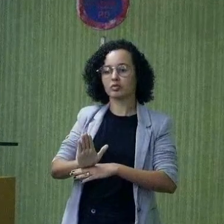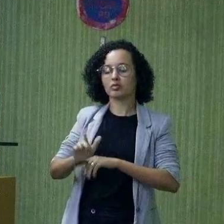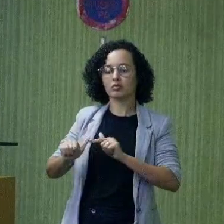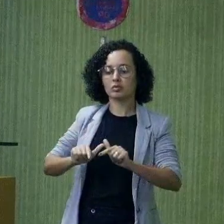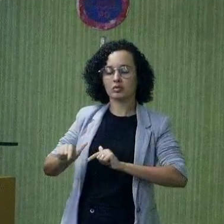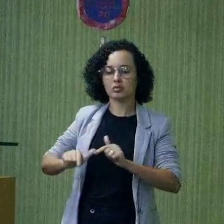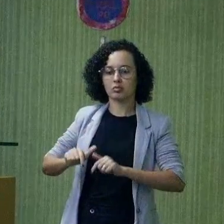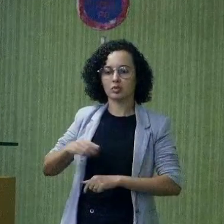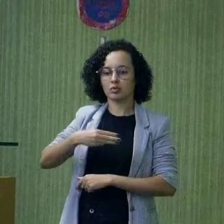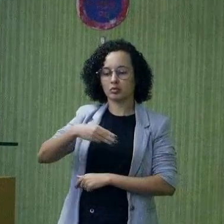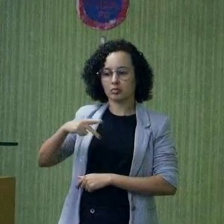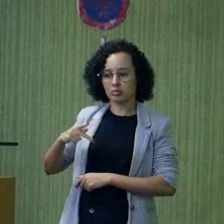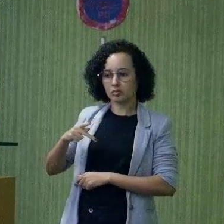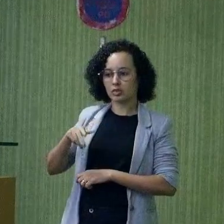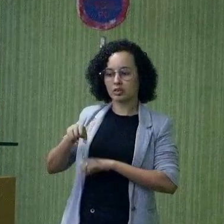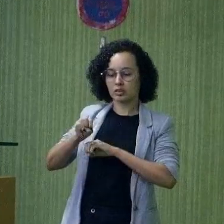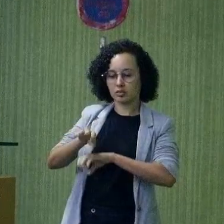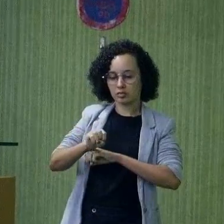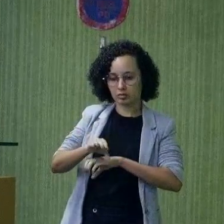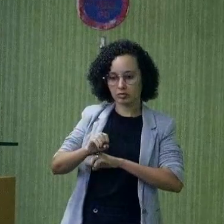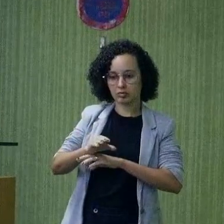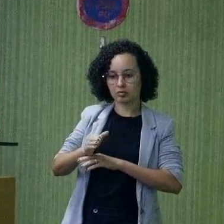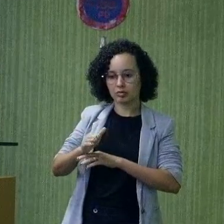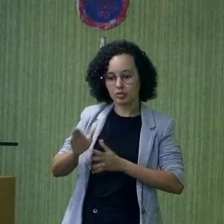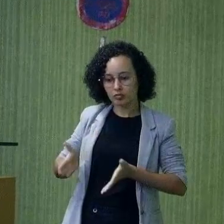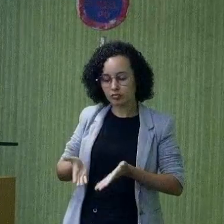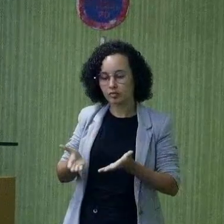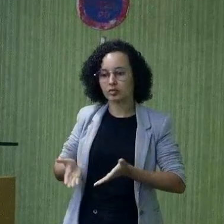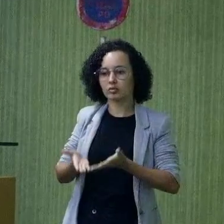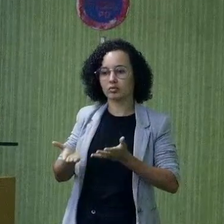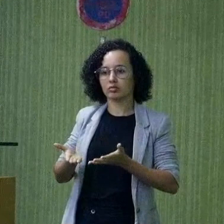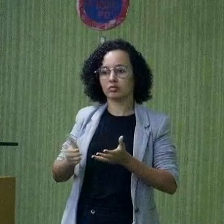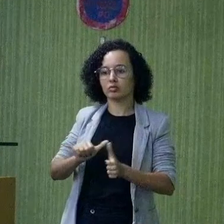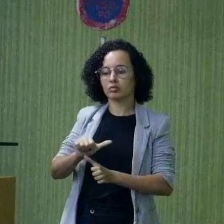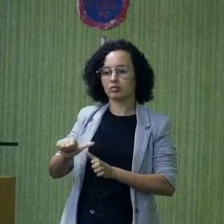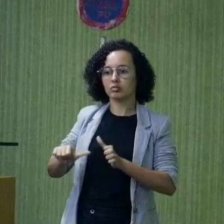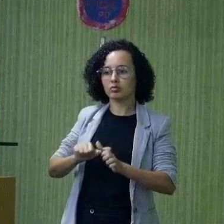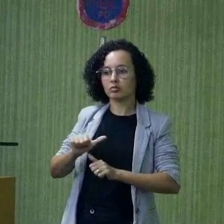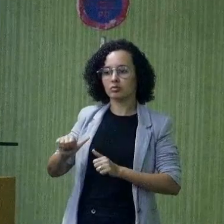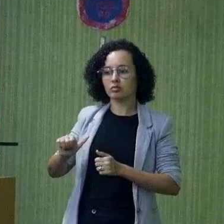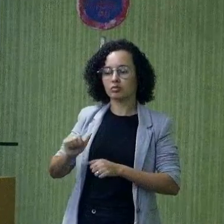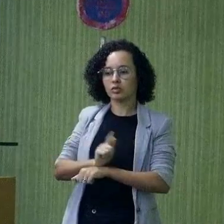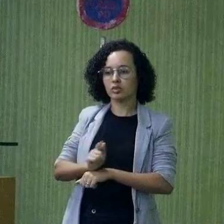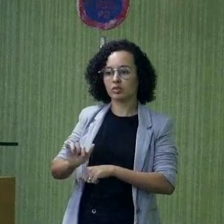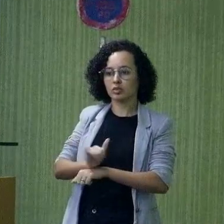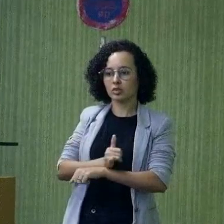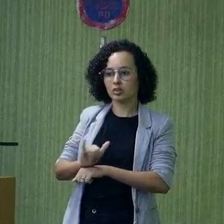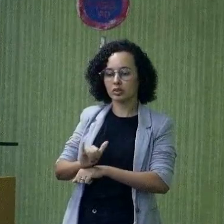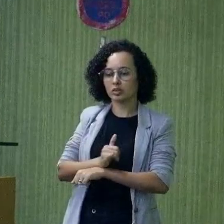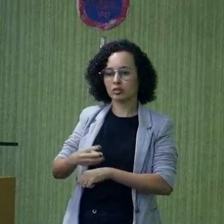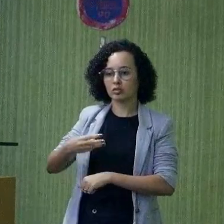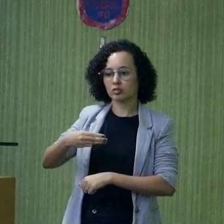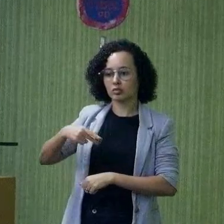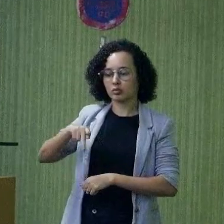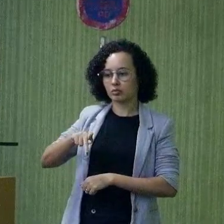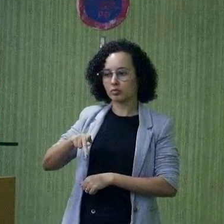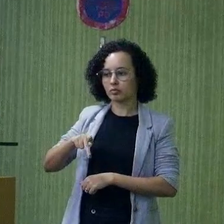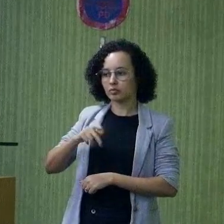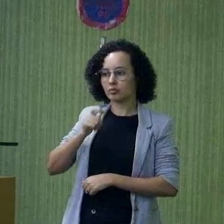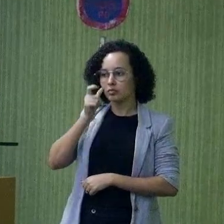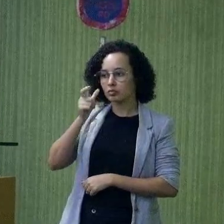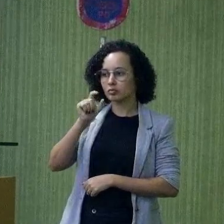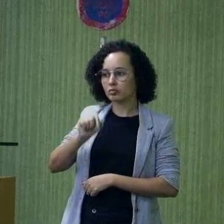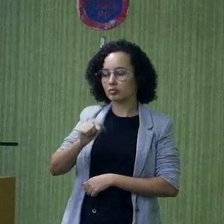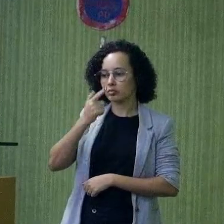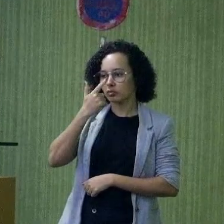educação inclusive influenciando ou alterando o planejamento ou gestão estratégica do seu respectivo MP porque isso é interessante